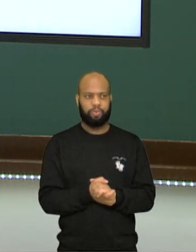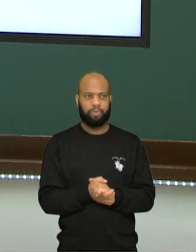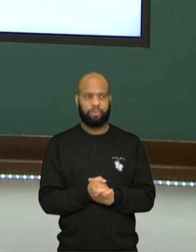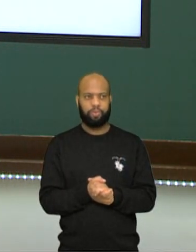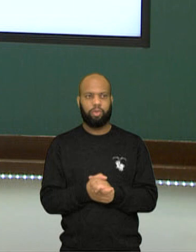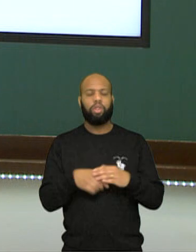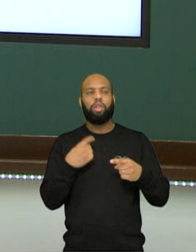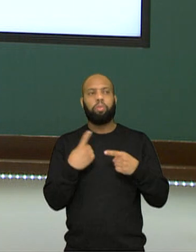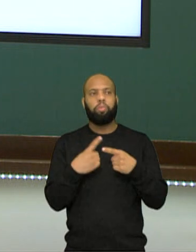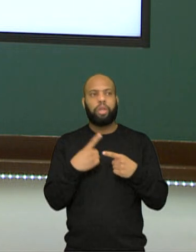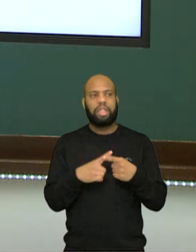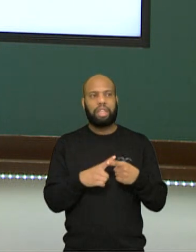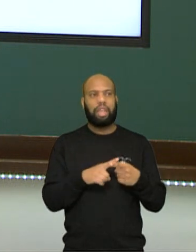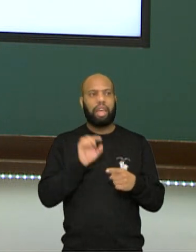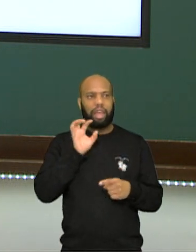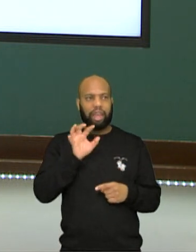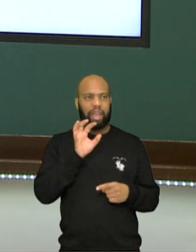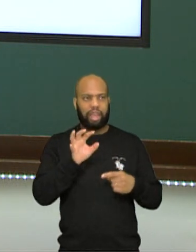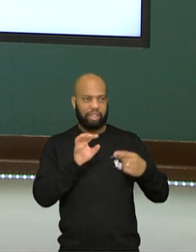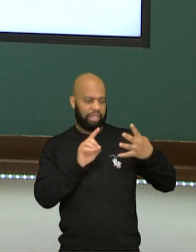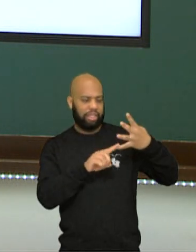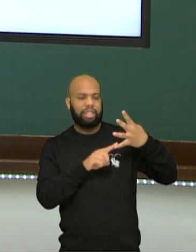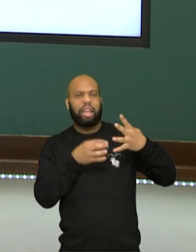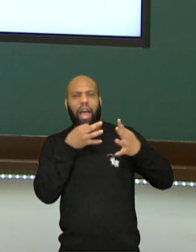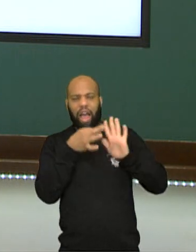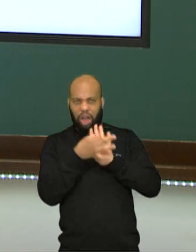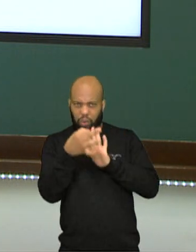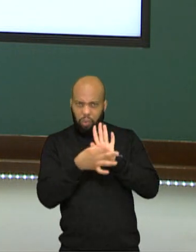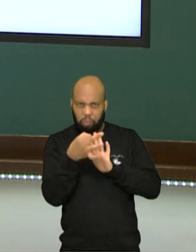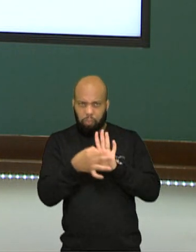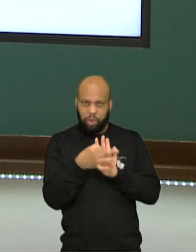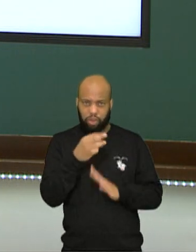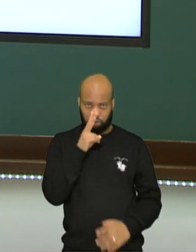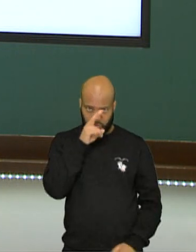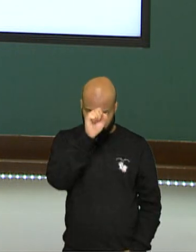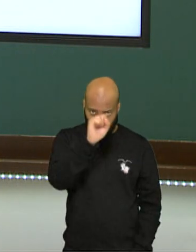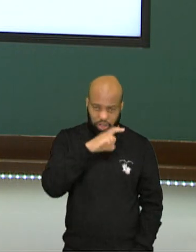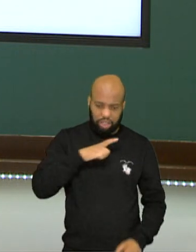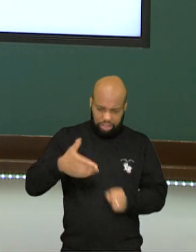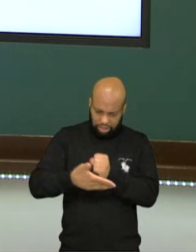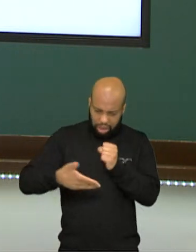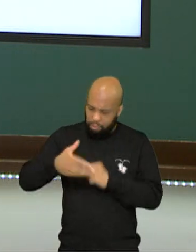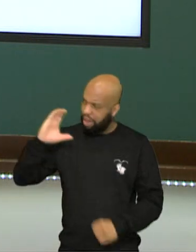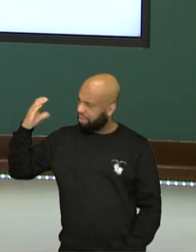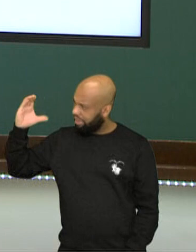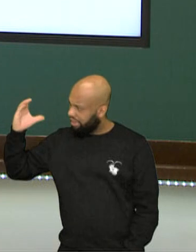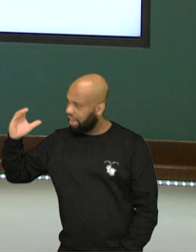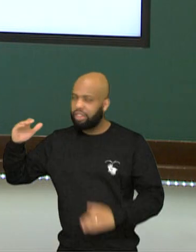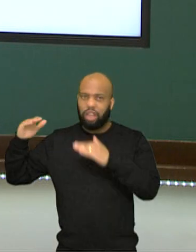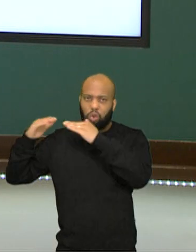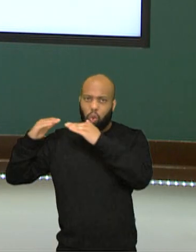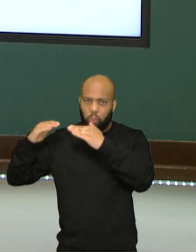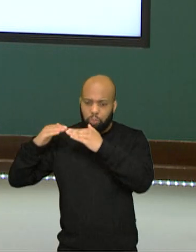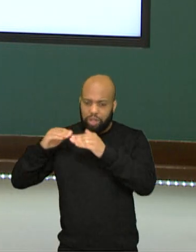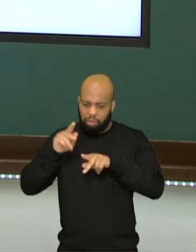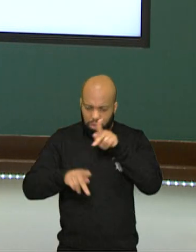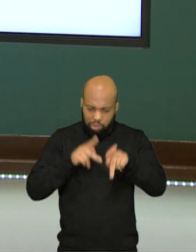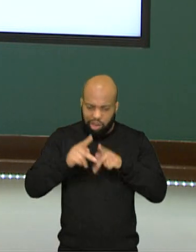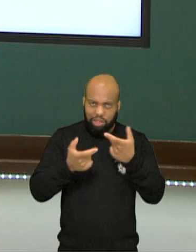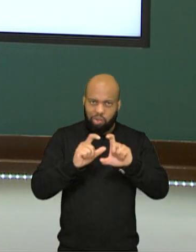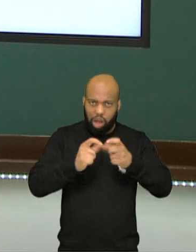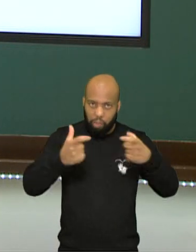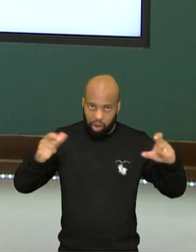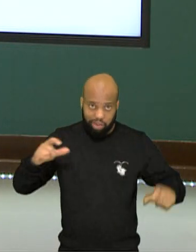Eles são capazes de convencer, eles são fortes, eles têm base científica, eles têm concordância da população, da maioria